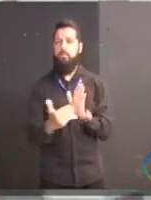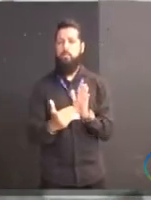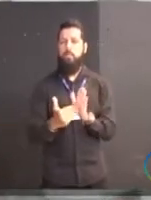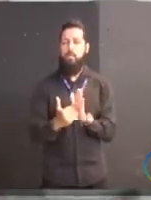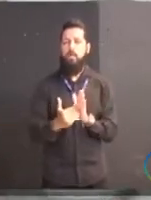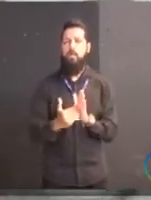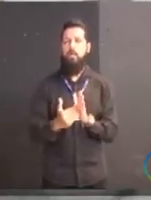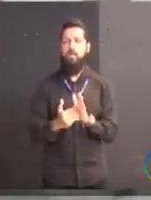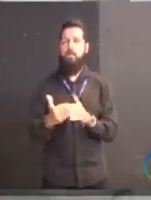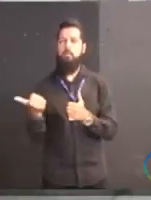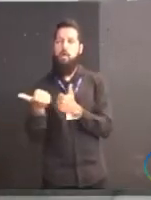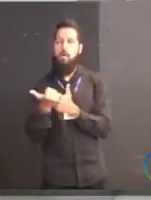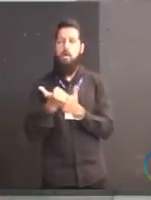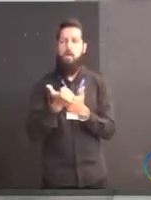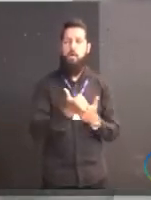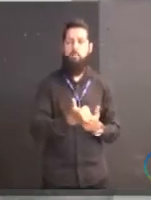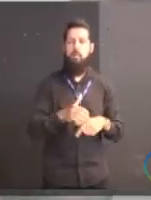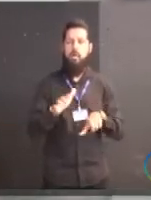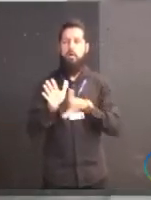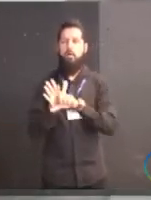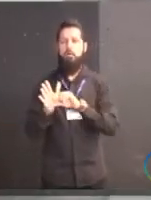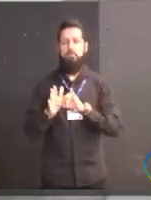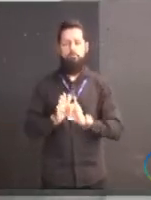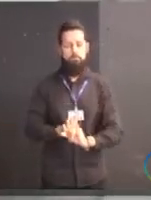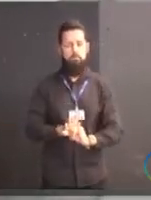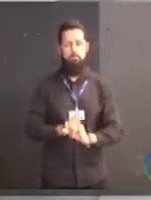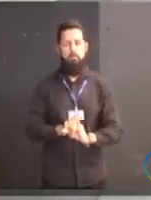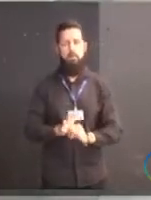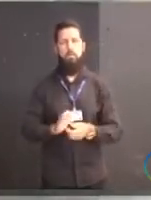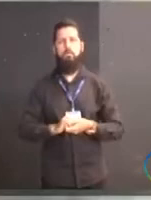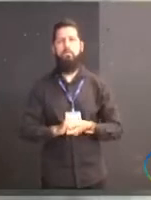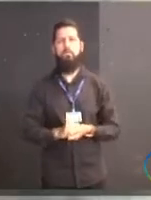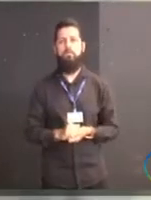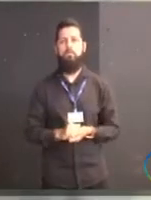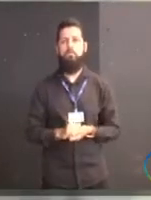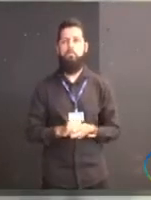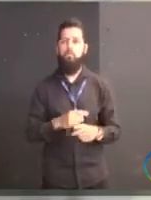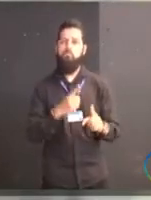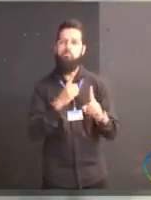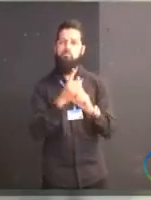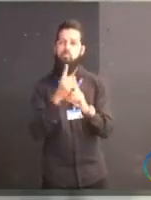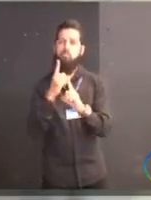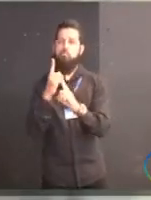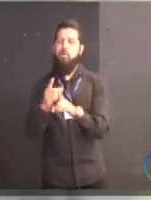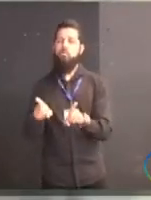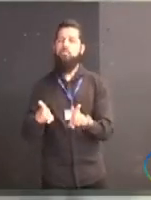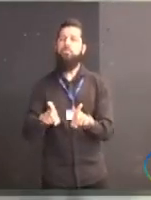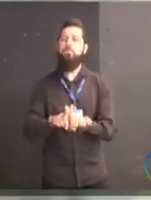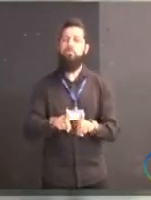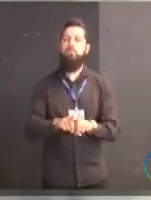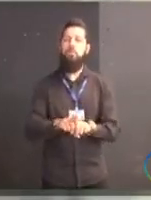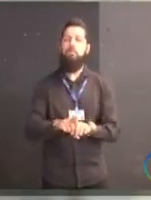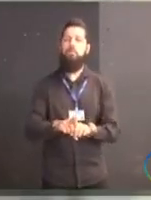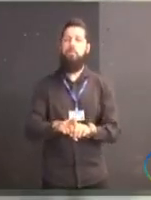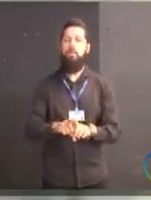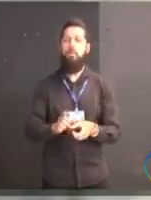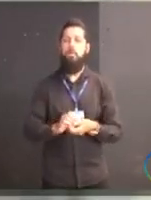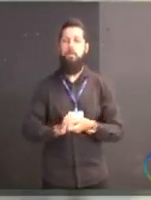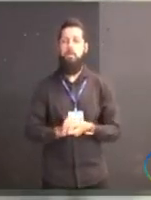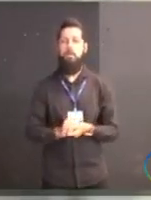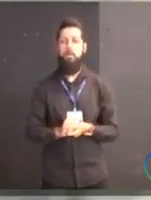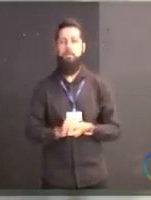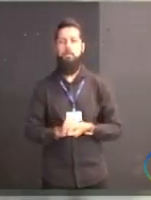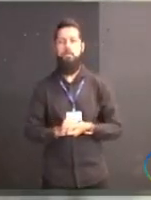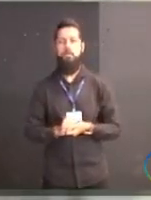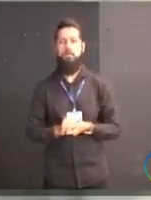está apoiada nas intuições gregas. E nós encontramos em Platão, que foi, sem dúvida nenhuma, uma das figuras